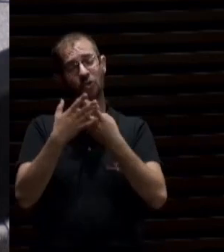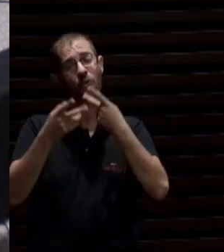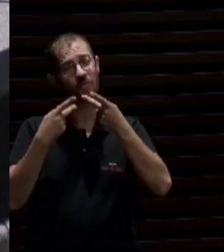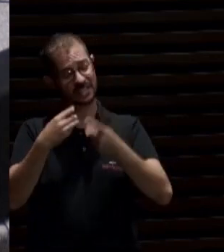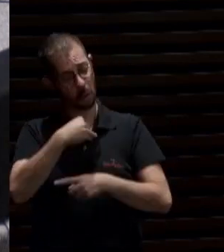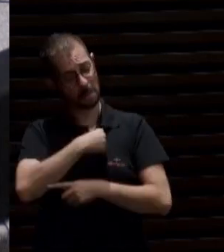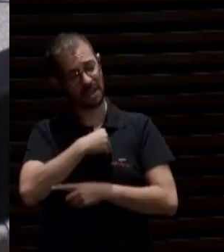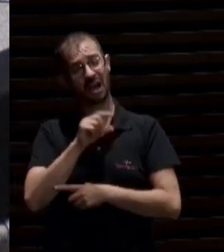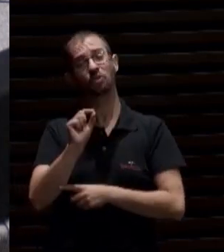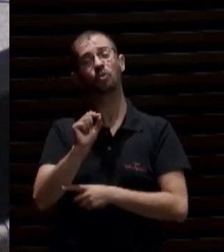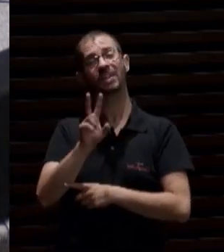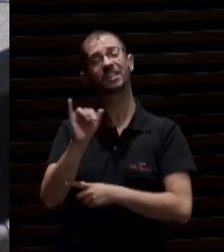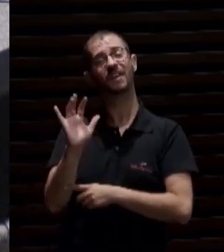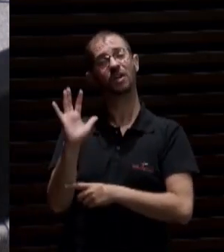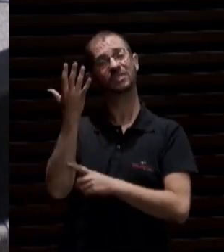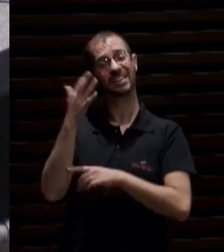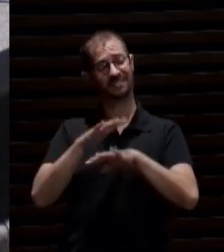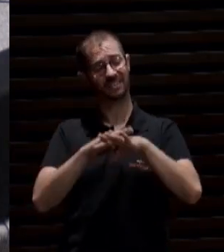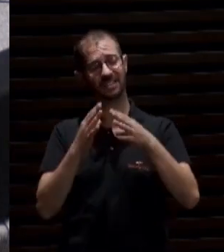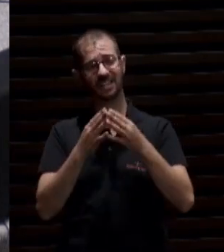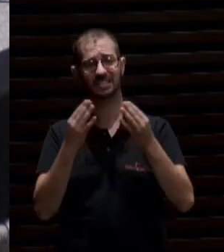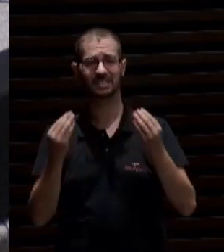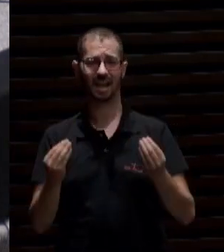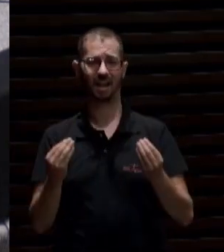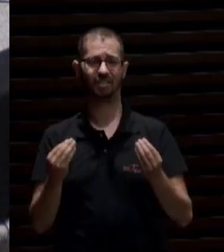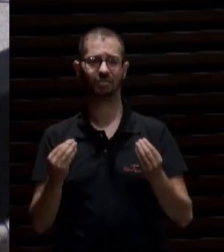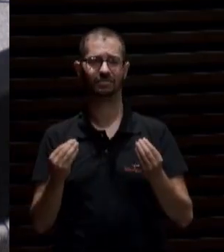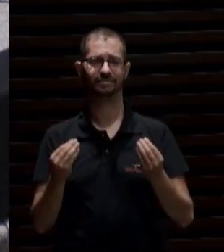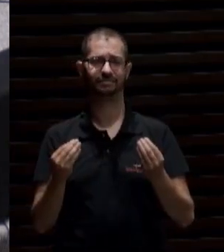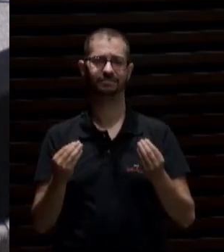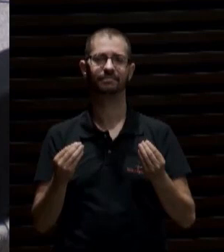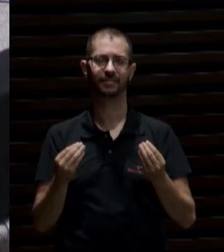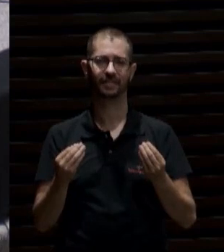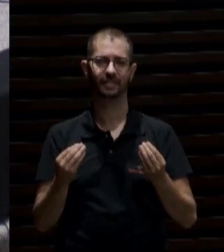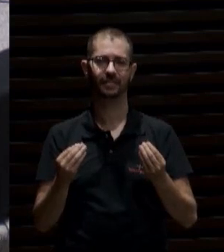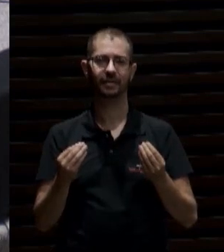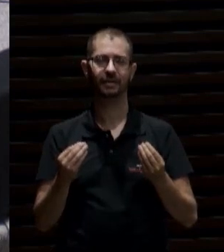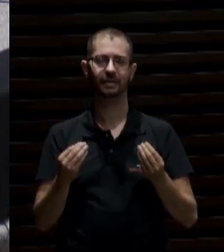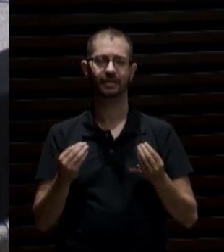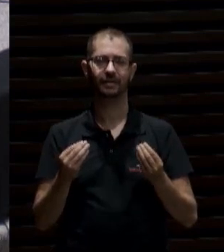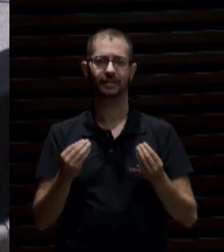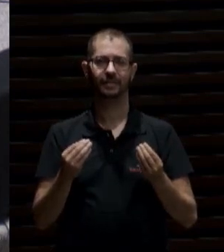vai acontecer? Seremos sarados. Meus irmãos, leamos a palavra.